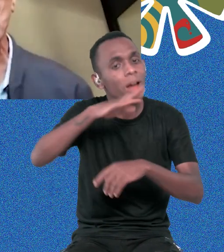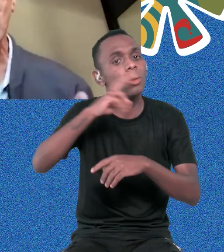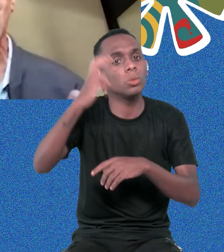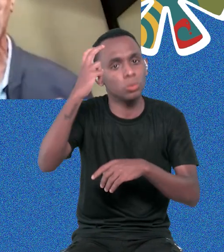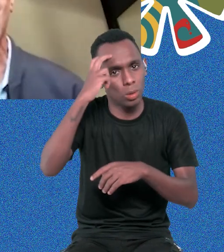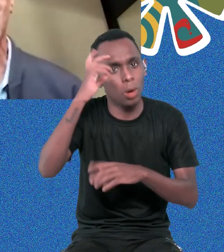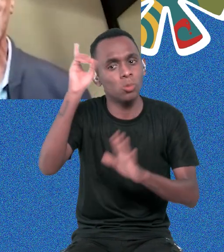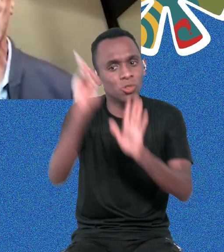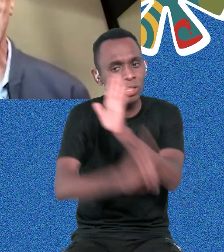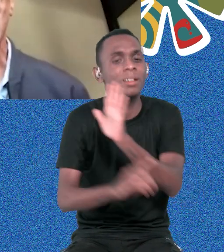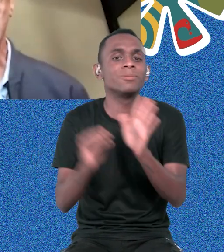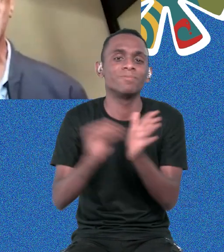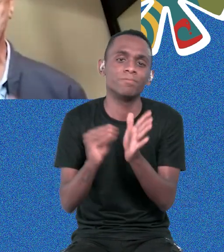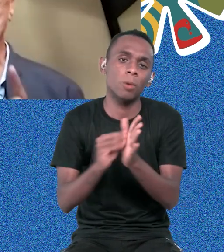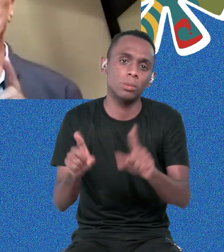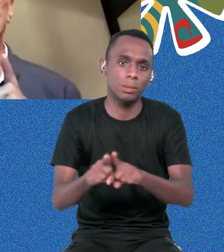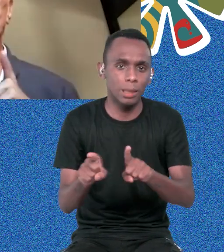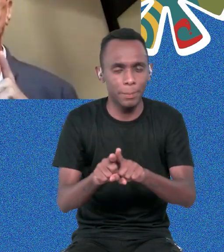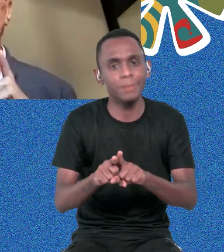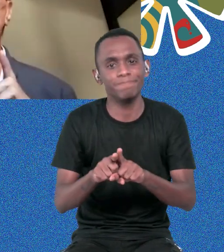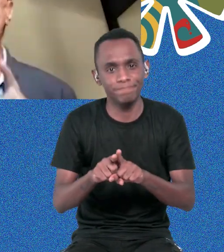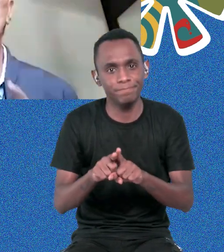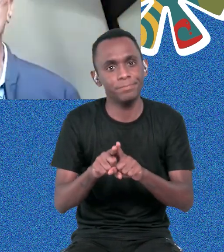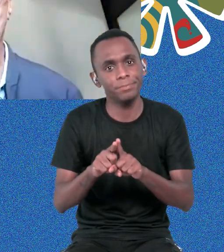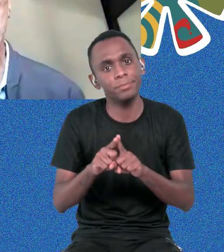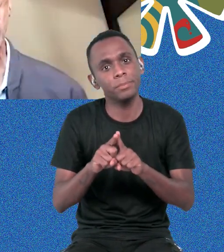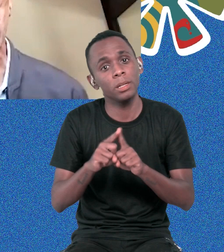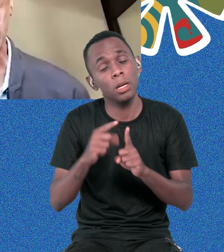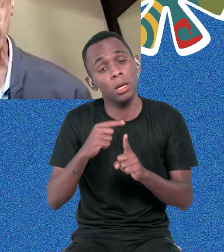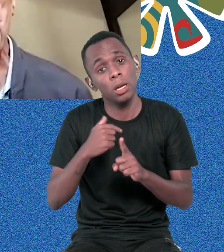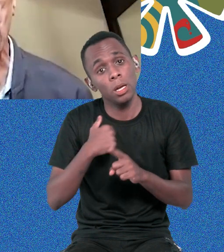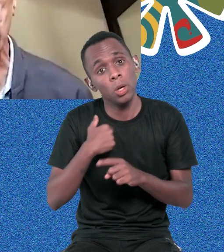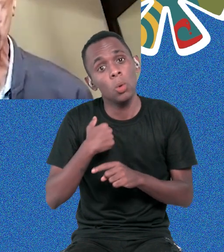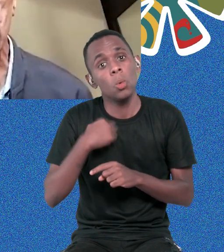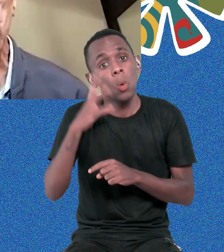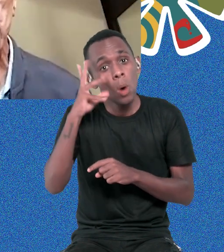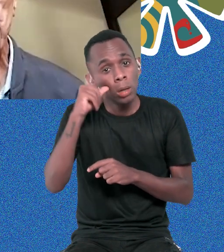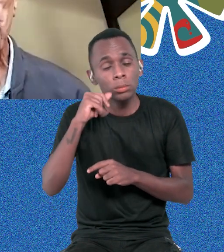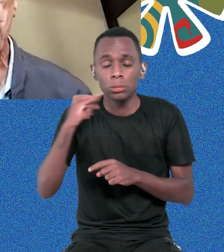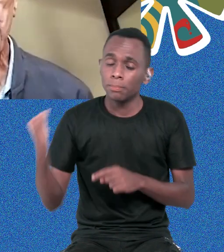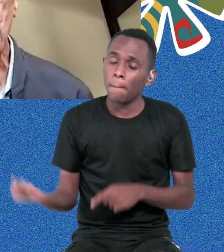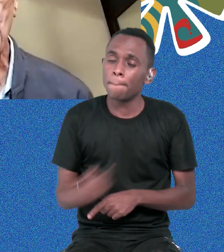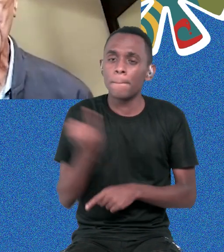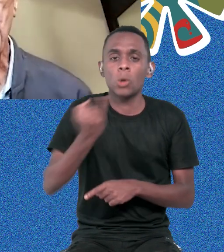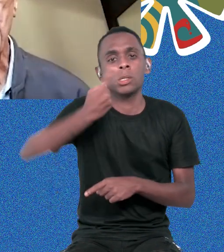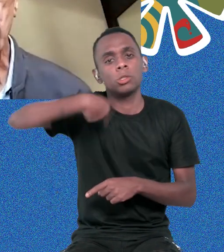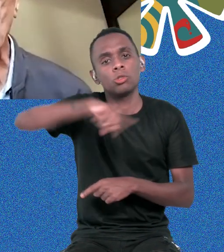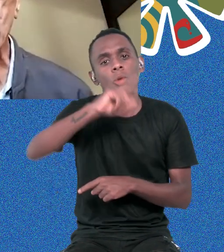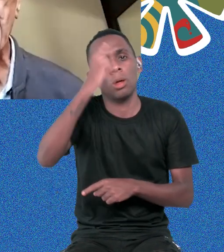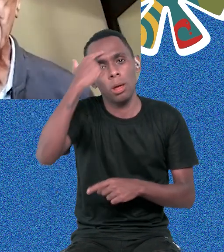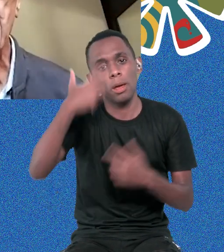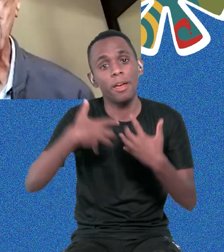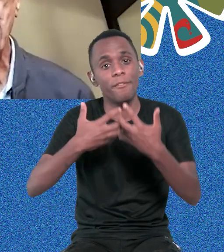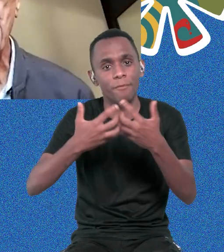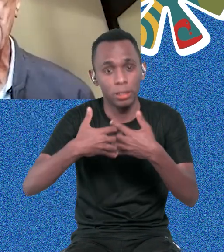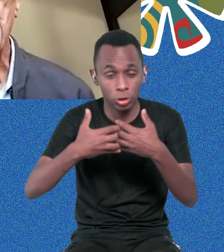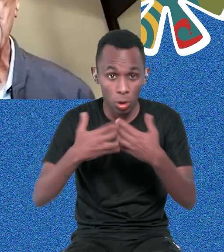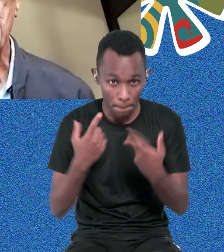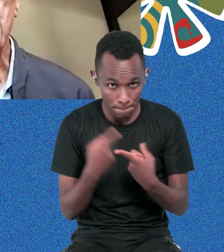da cultura. Este ponto me parece muito importante pensarmos. Por